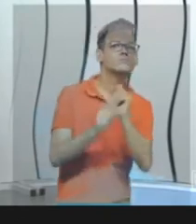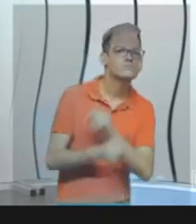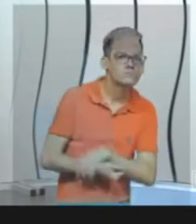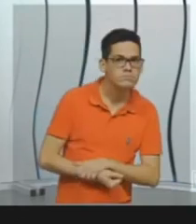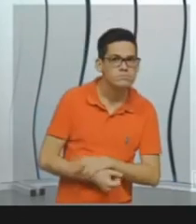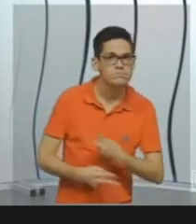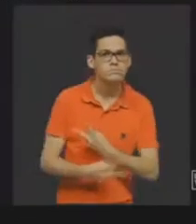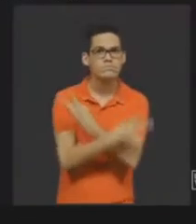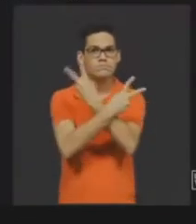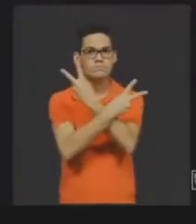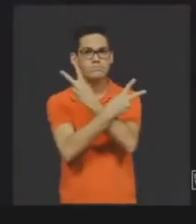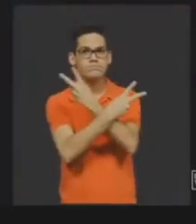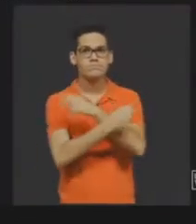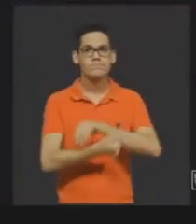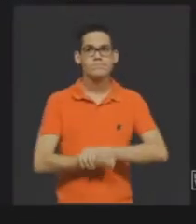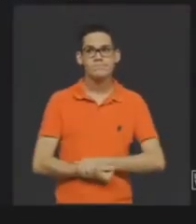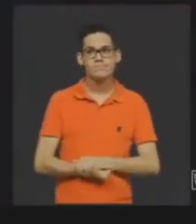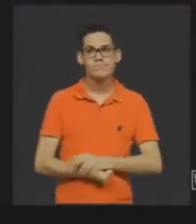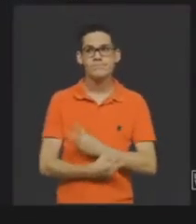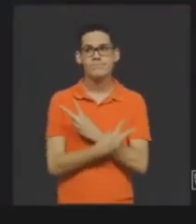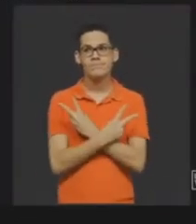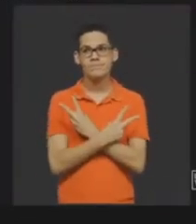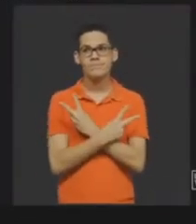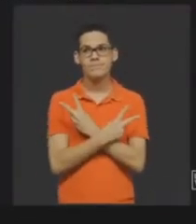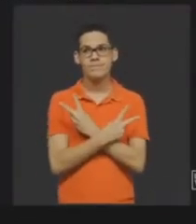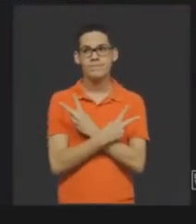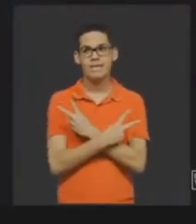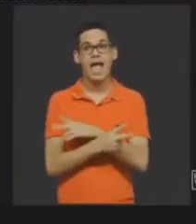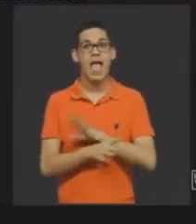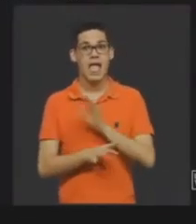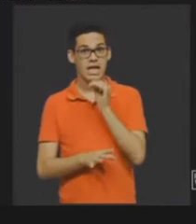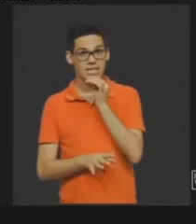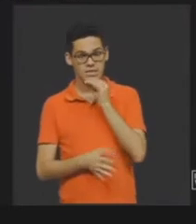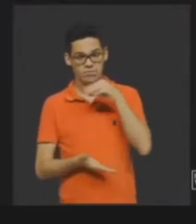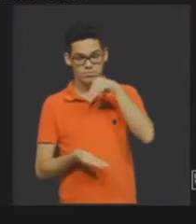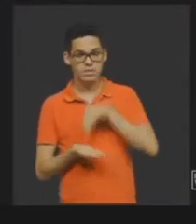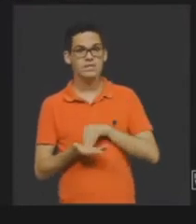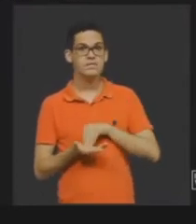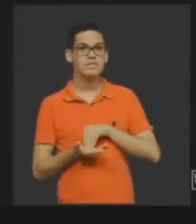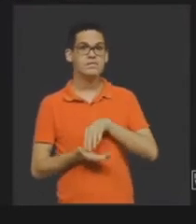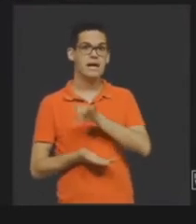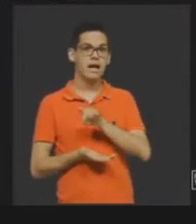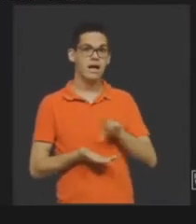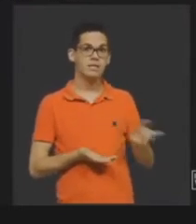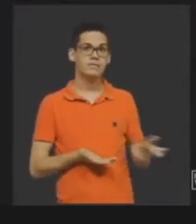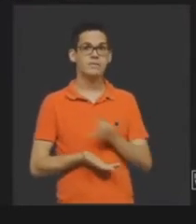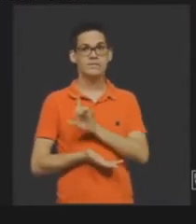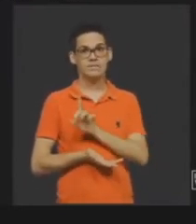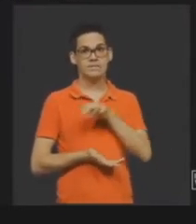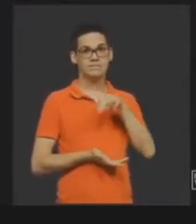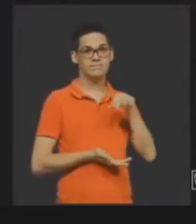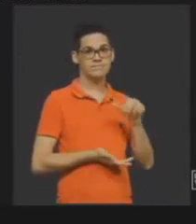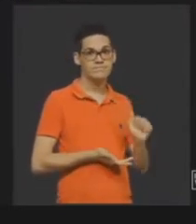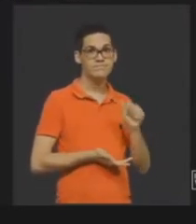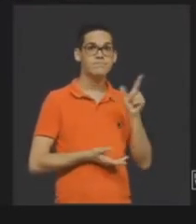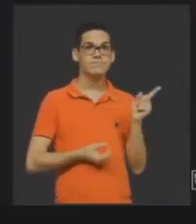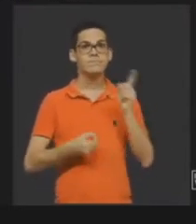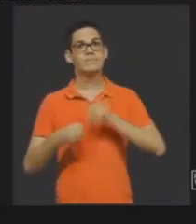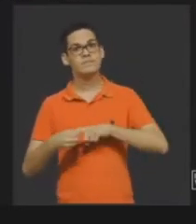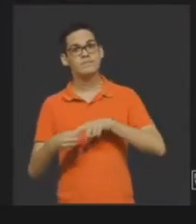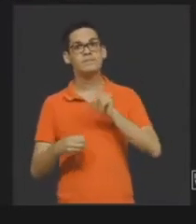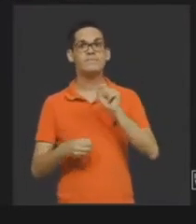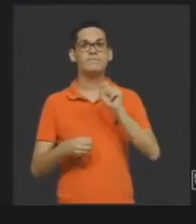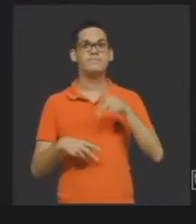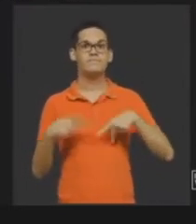é cromossomo? Nos eucariontes, cada molécula linear de DNA, né, está associada a proteínas,